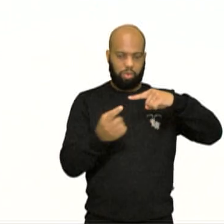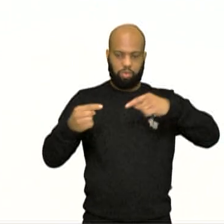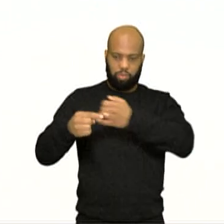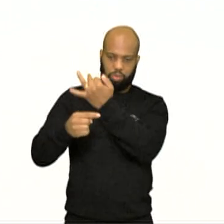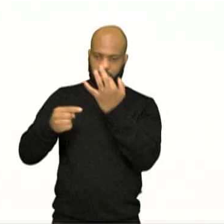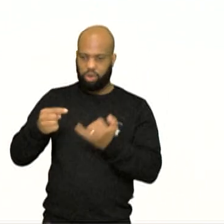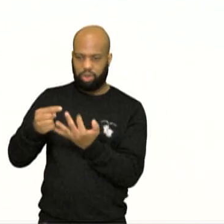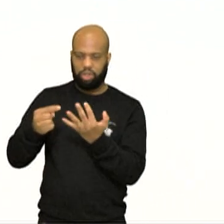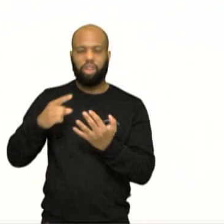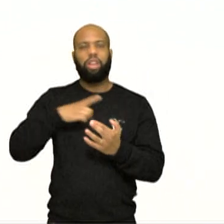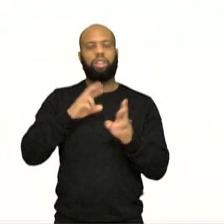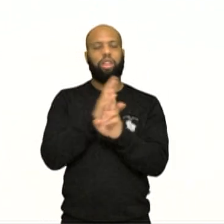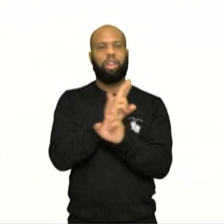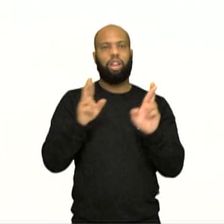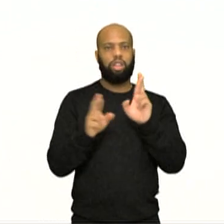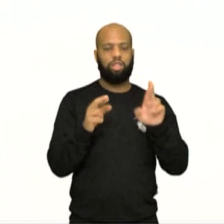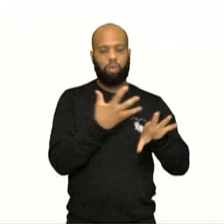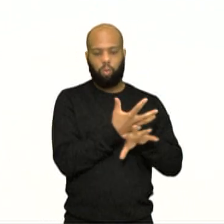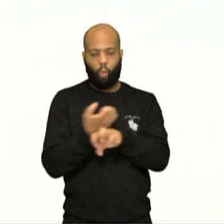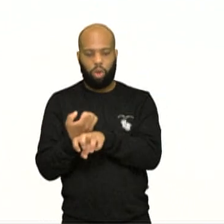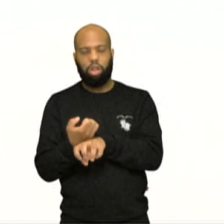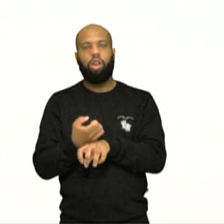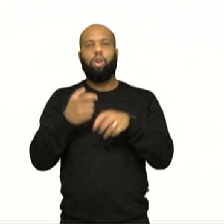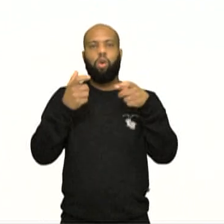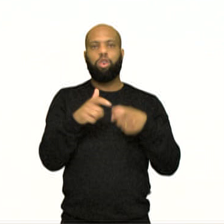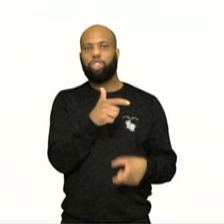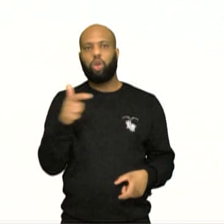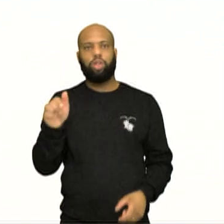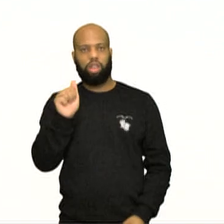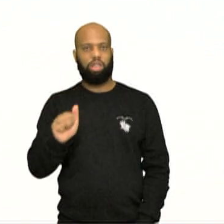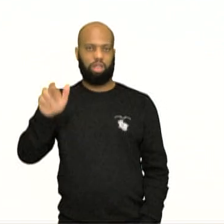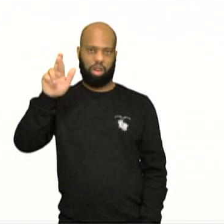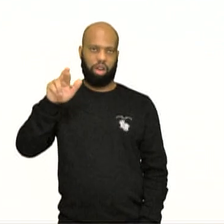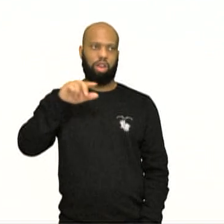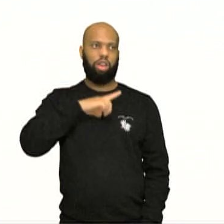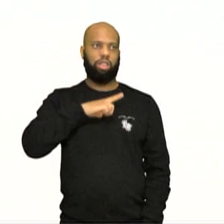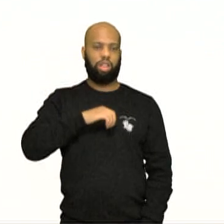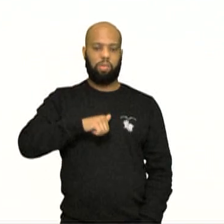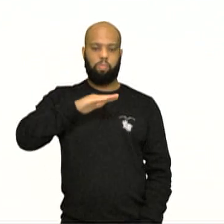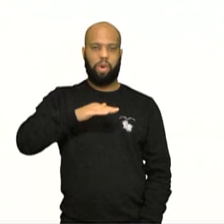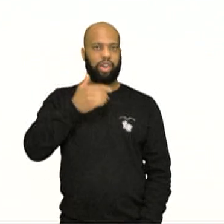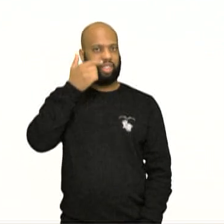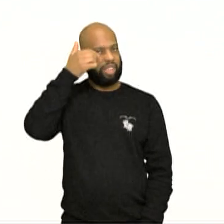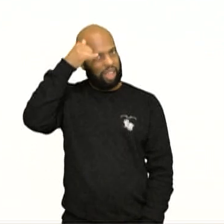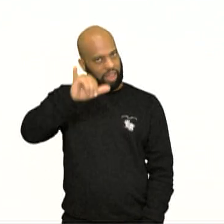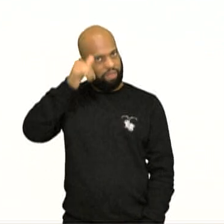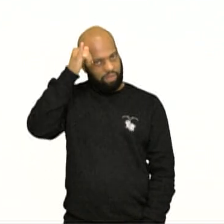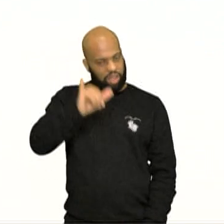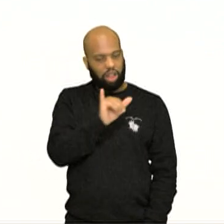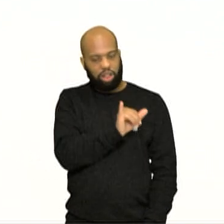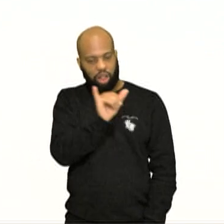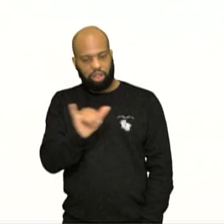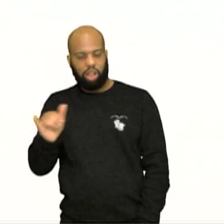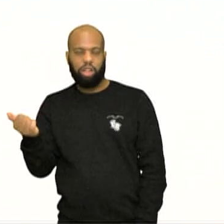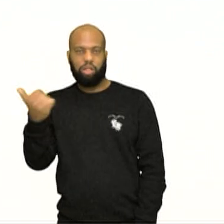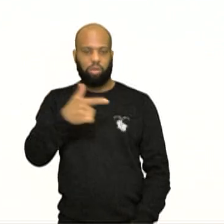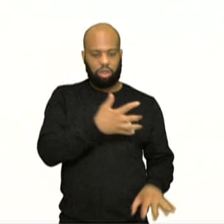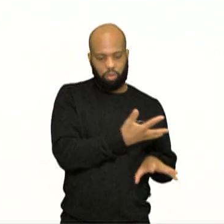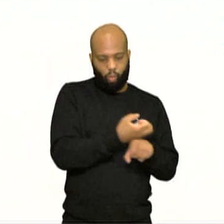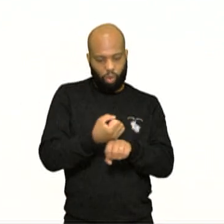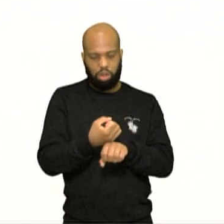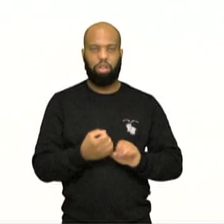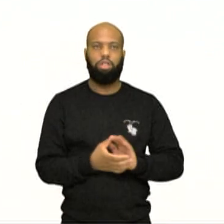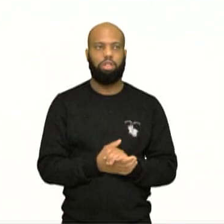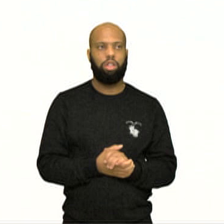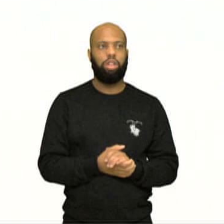Em relação ao vácuo, né, tem meios materiais mais isolantes que o vácuo. Então, quanto mais isolante o material, mais alto